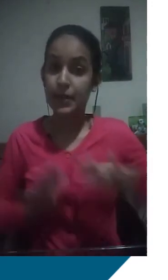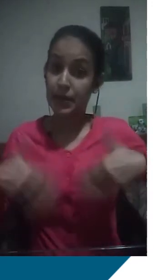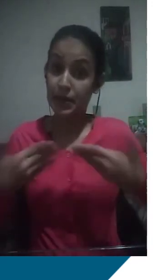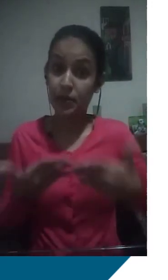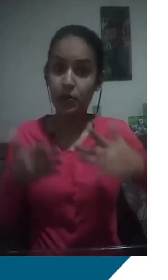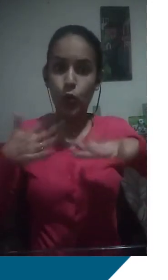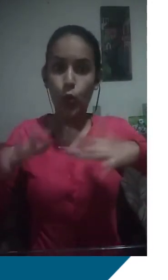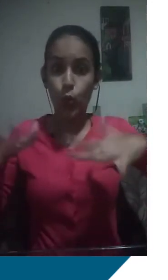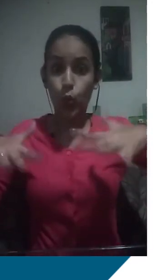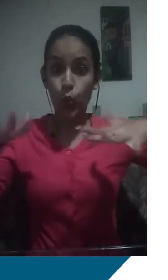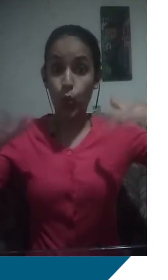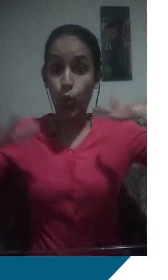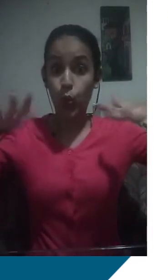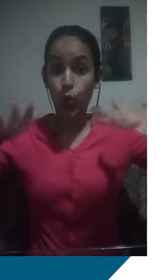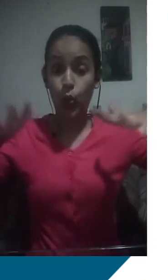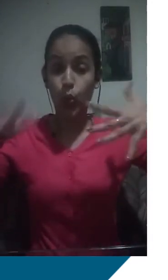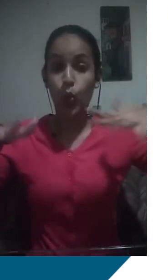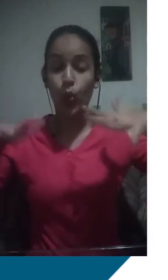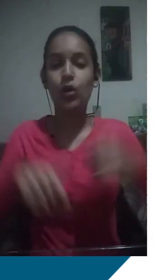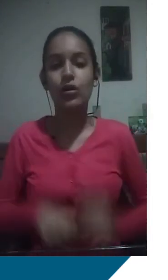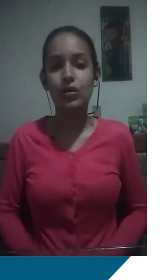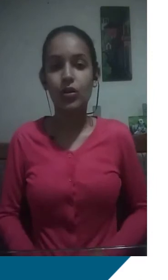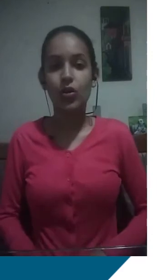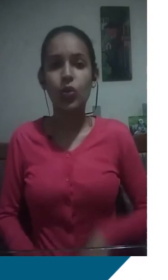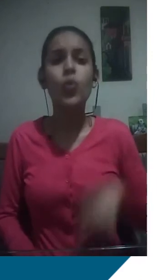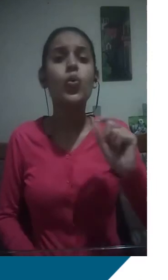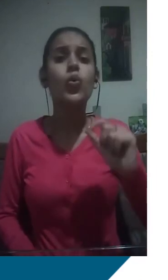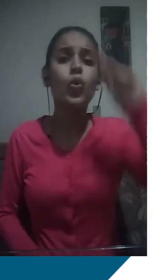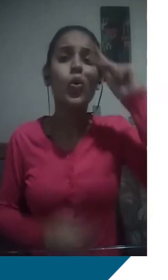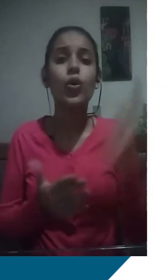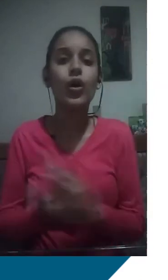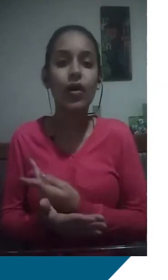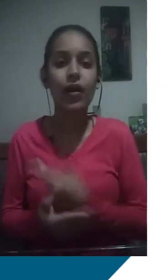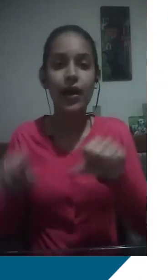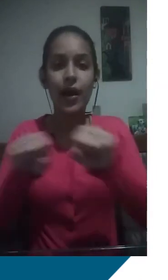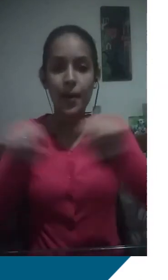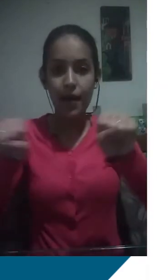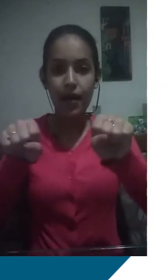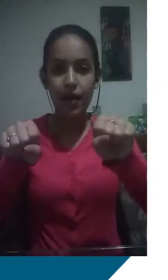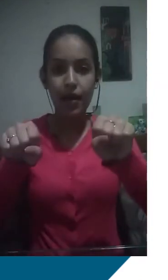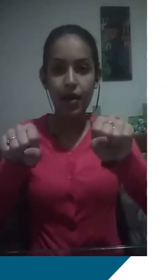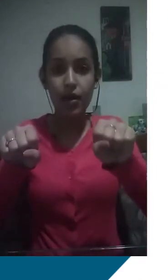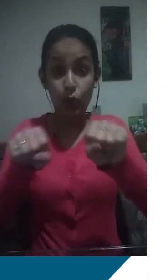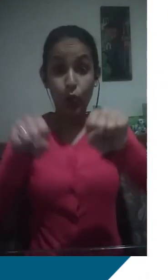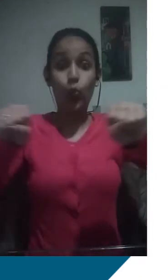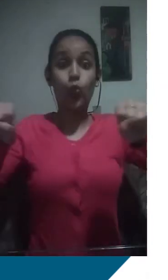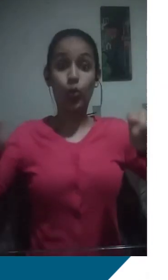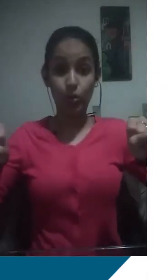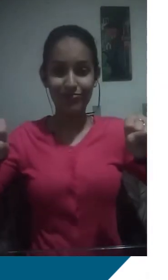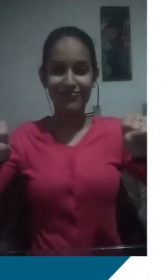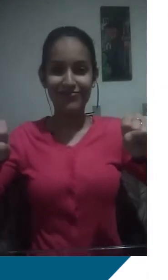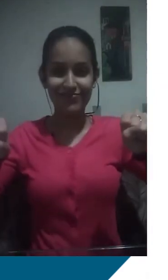ocupar um espaço maior. Né? Então o que vai acontecer? Essa mesma barra ela vai aumentar o seu tamanho. Ela vai sofrer